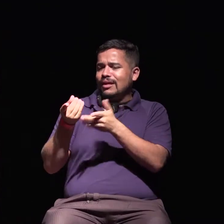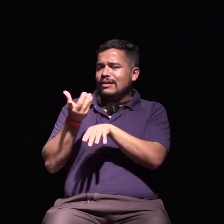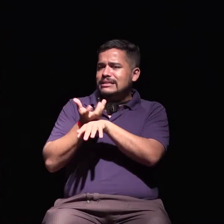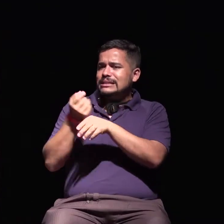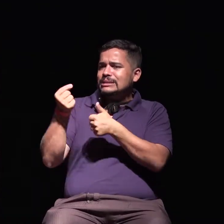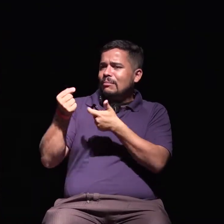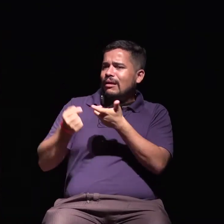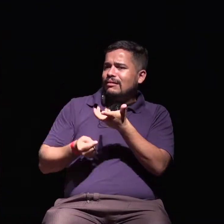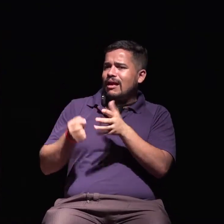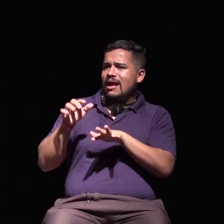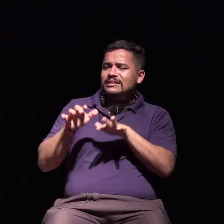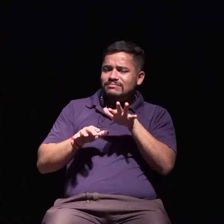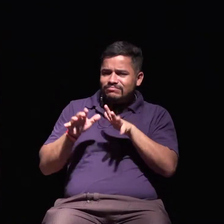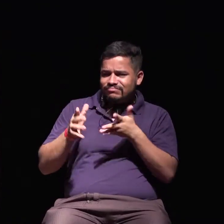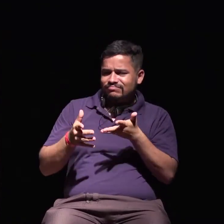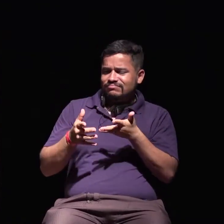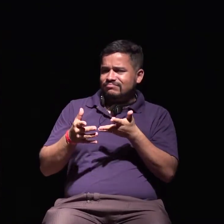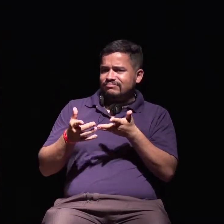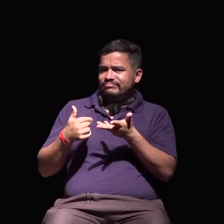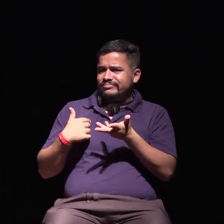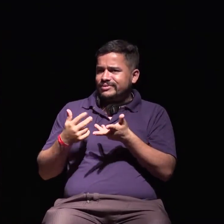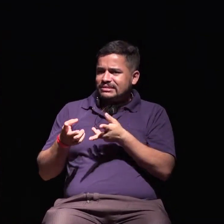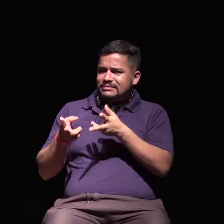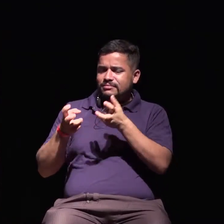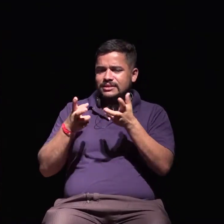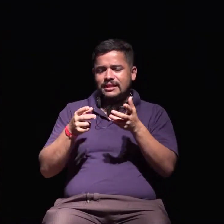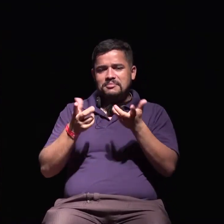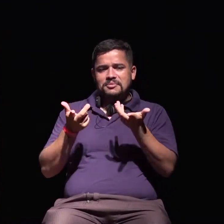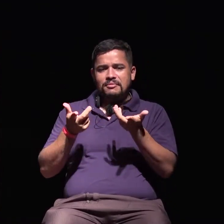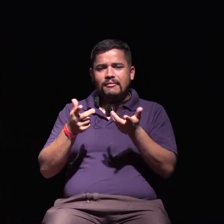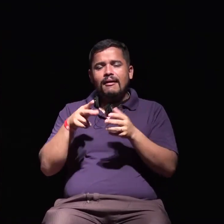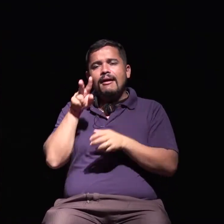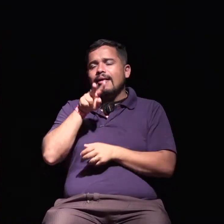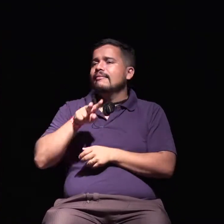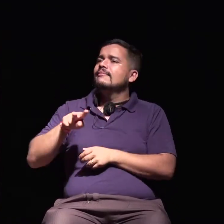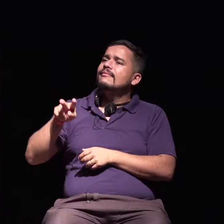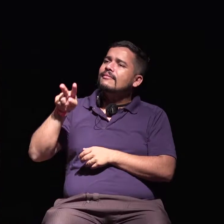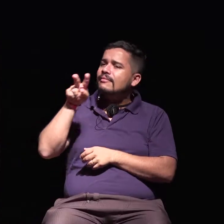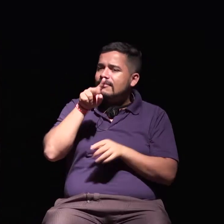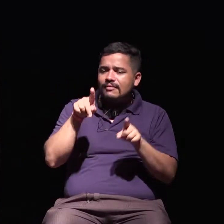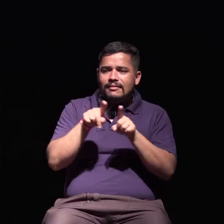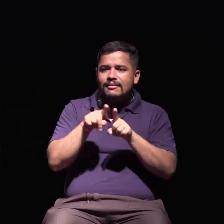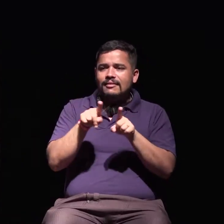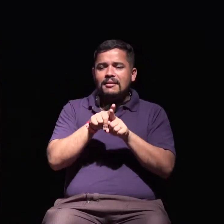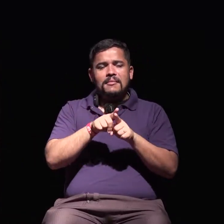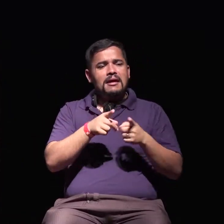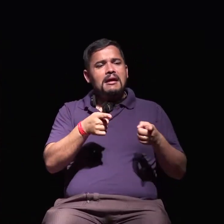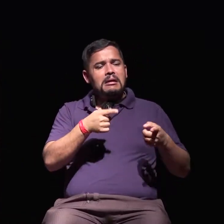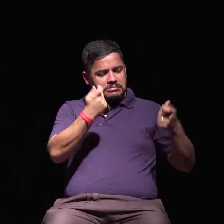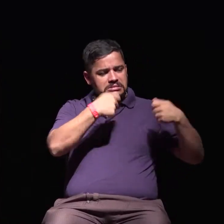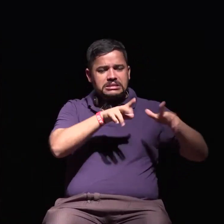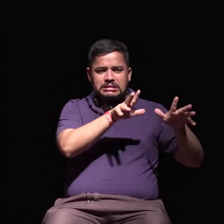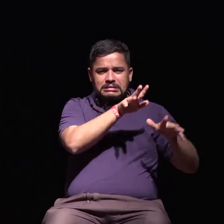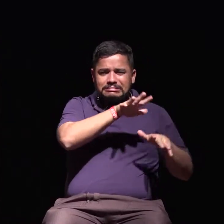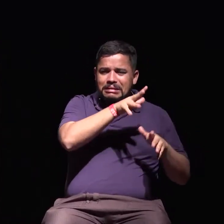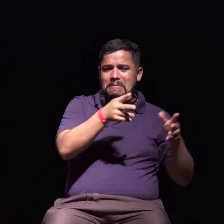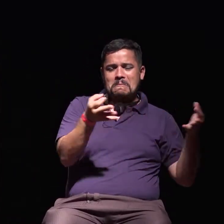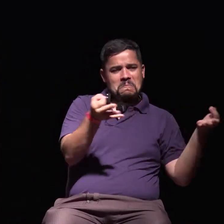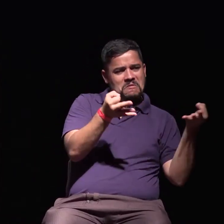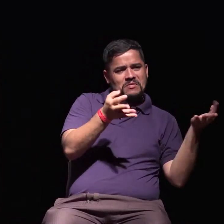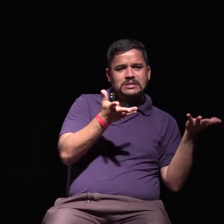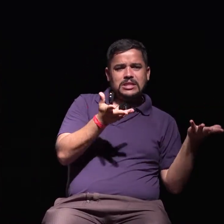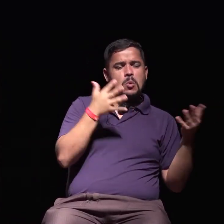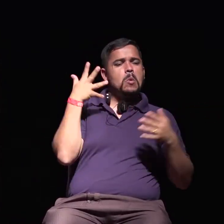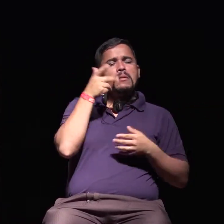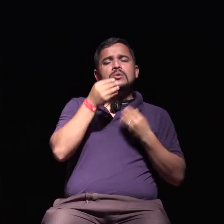disciplina que muitas vezes aparece como lugar de contemplação, impregnada do culto à perfeição e à beleza. E me